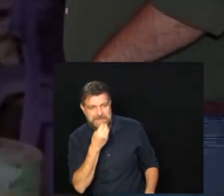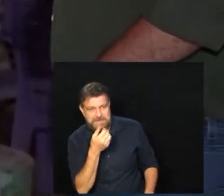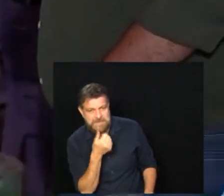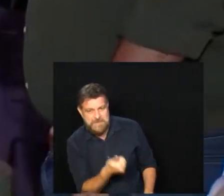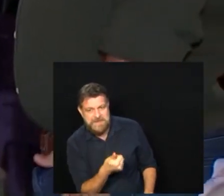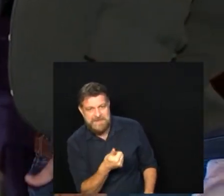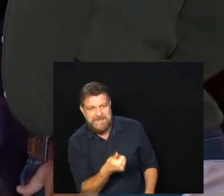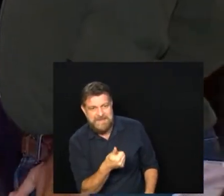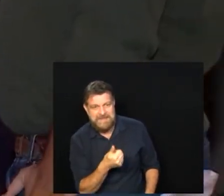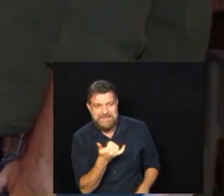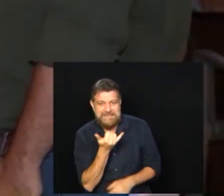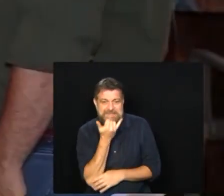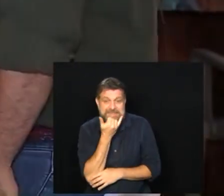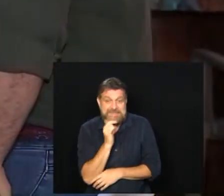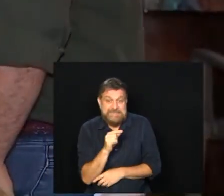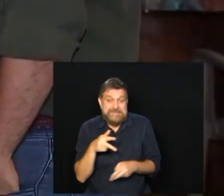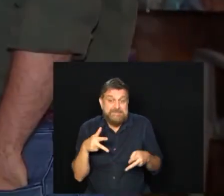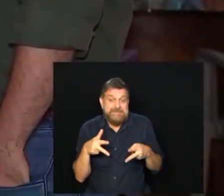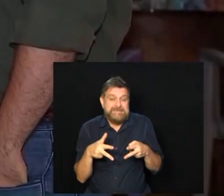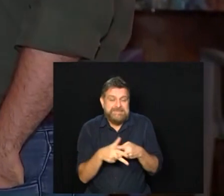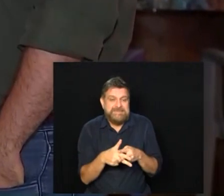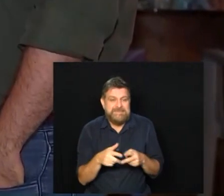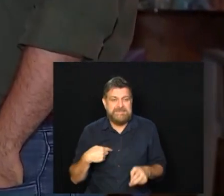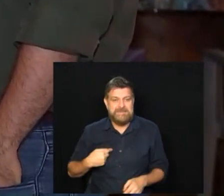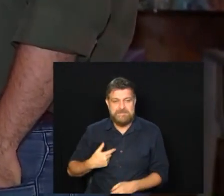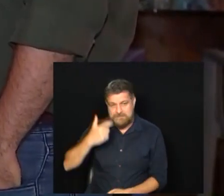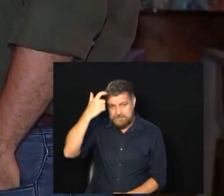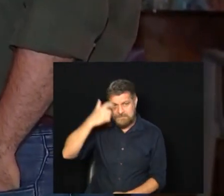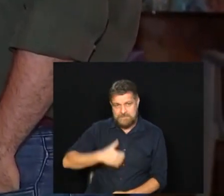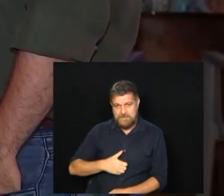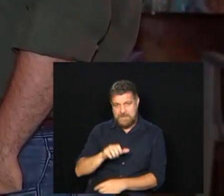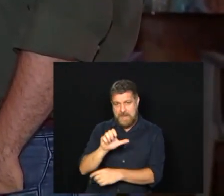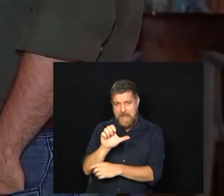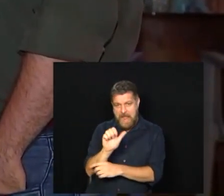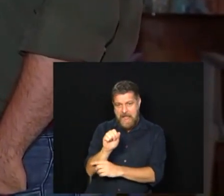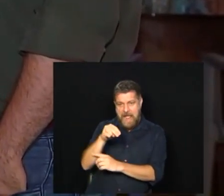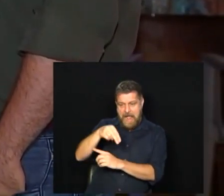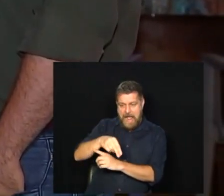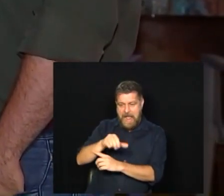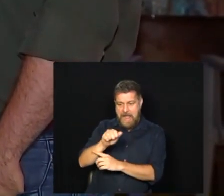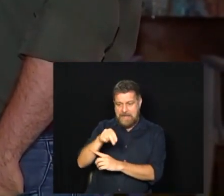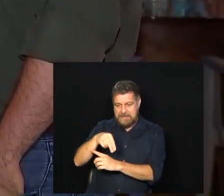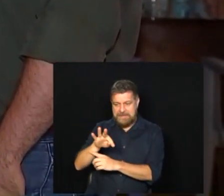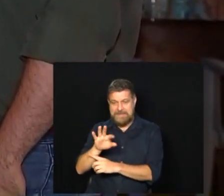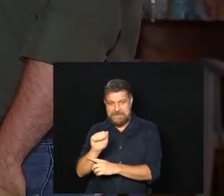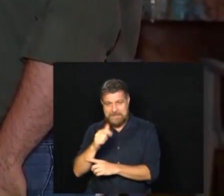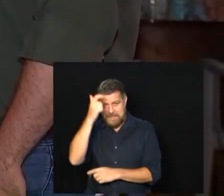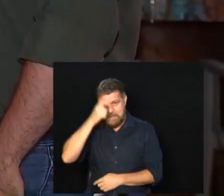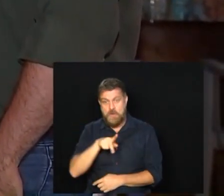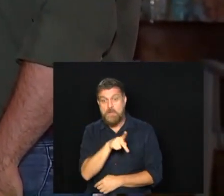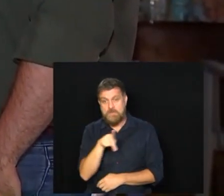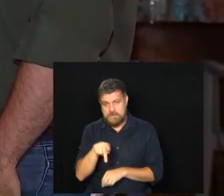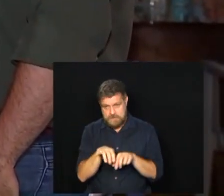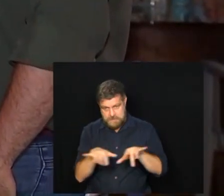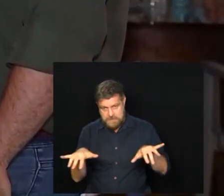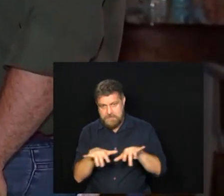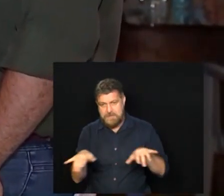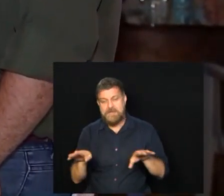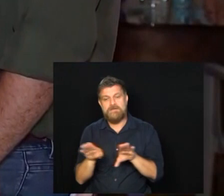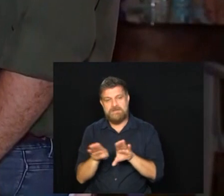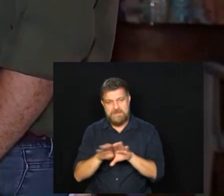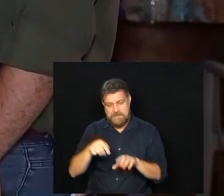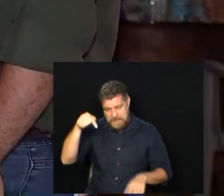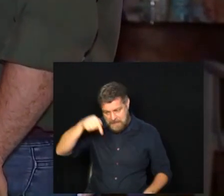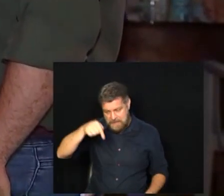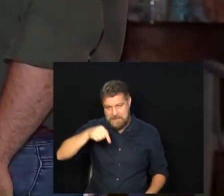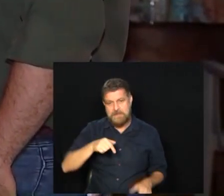Tudo bom? Desculpa atrapalhar, qual é o seu nome? Ananta. Você é professora de piano? Eu sou professora de piano também. Eu sou professora de piano aqui no